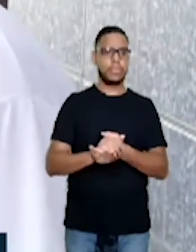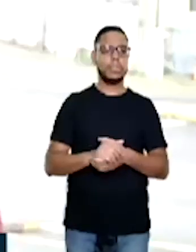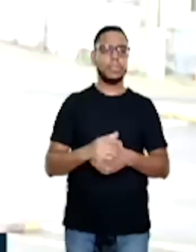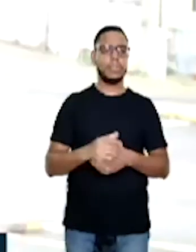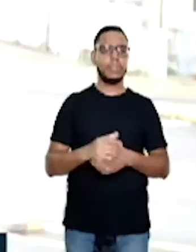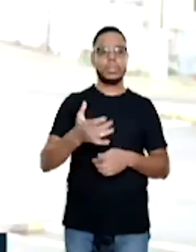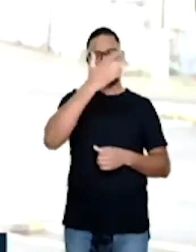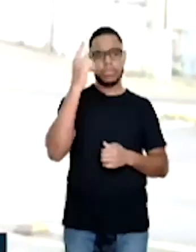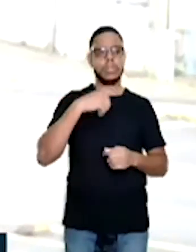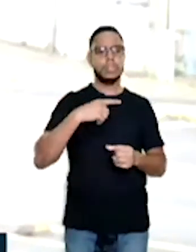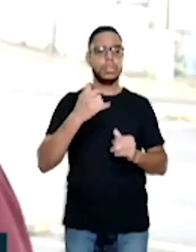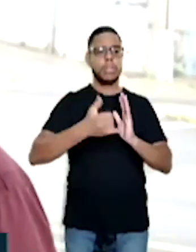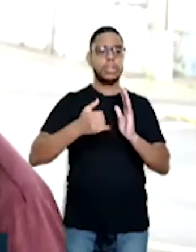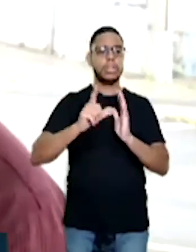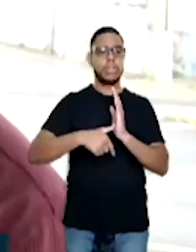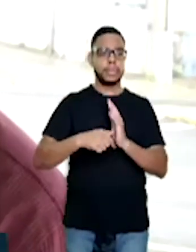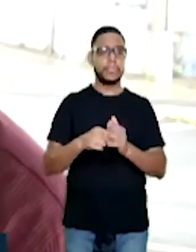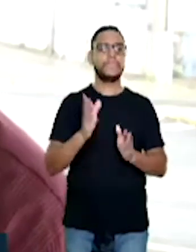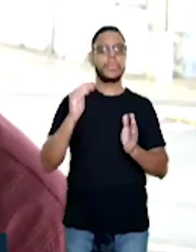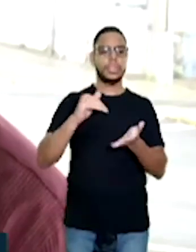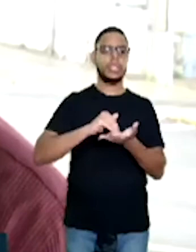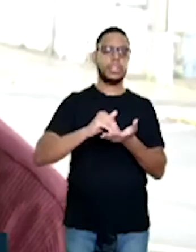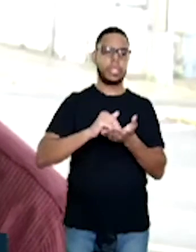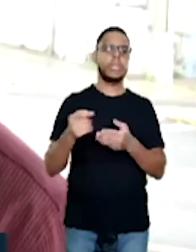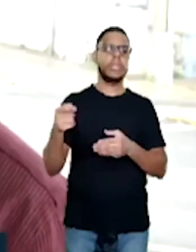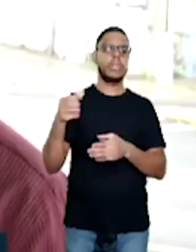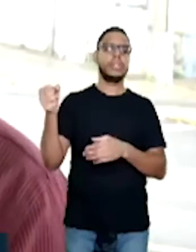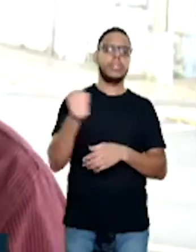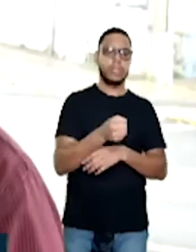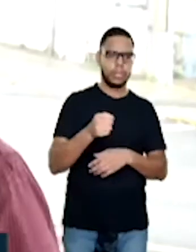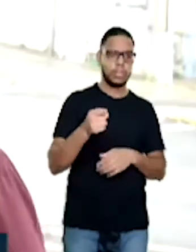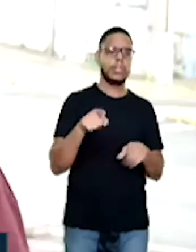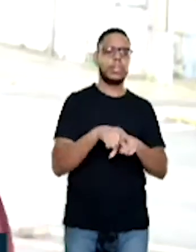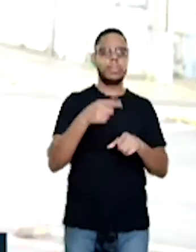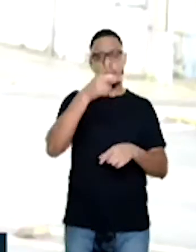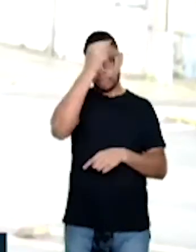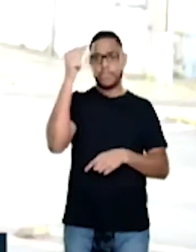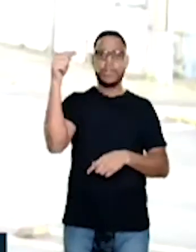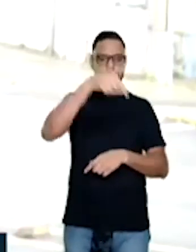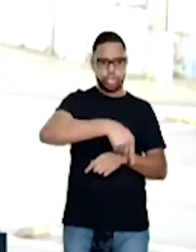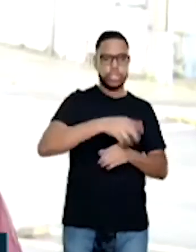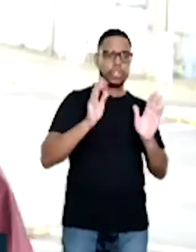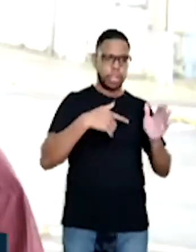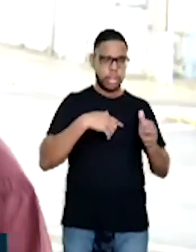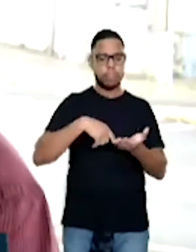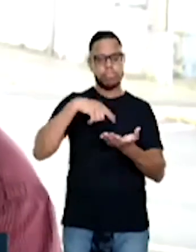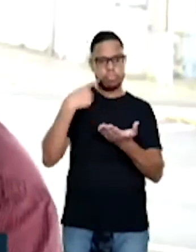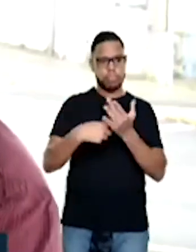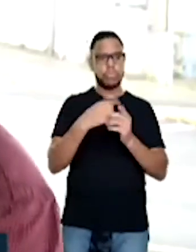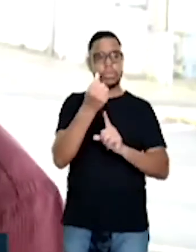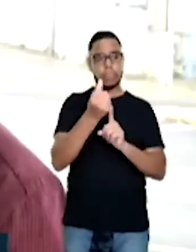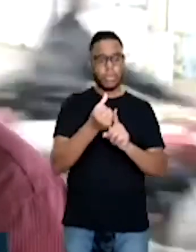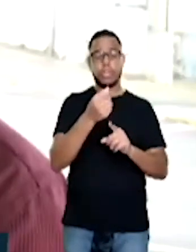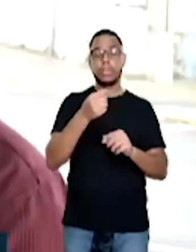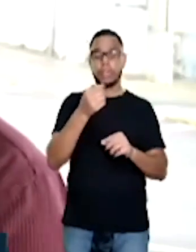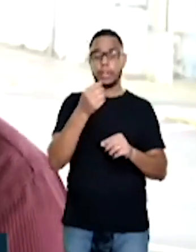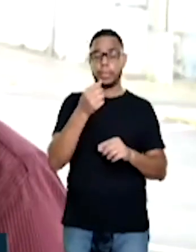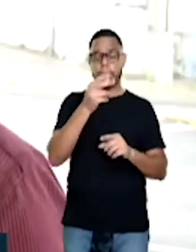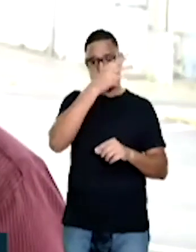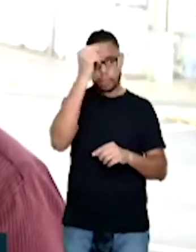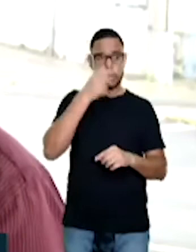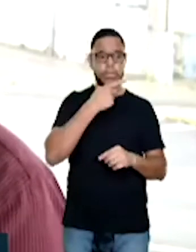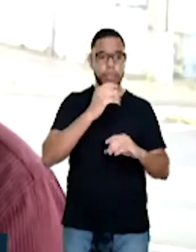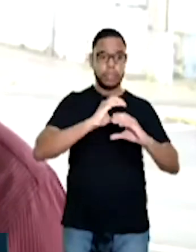tanto tempo. Nós já trouxemos secretário de obra, nós já trouxemos o prefeito. Houve um comprometimento do prefeito aqui na Elias Miguel Maluf de colocar a canaleta,